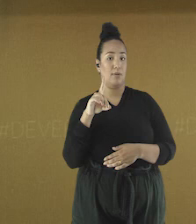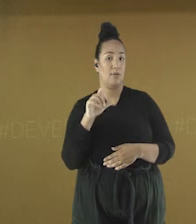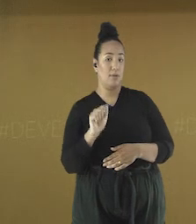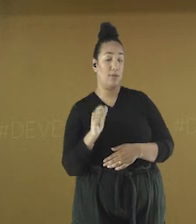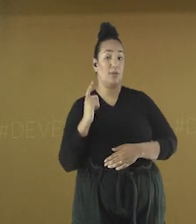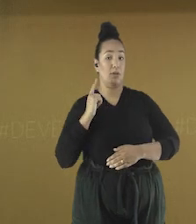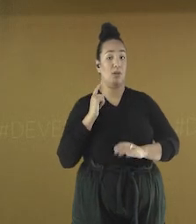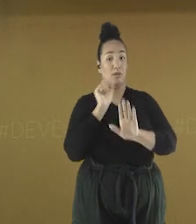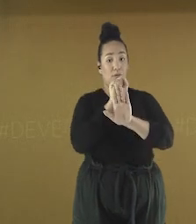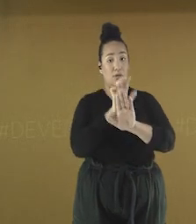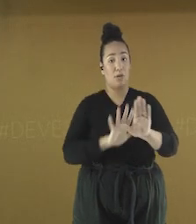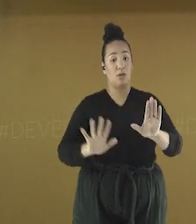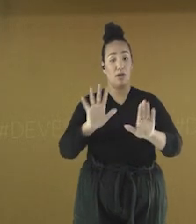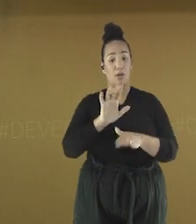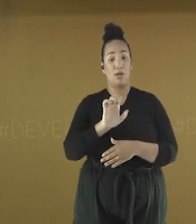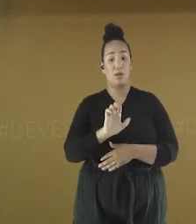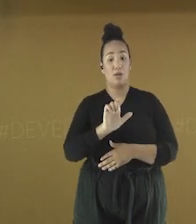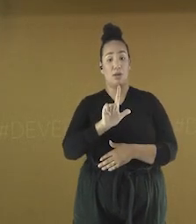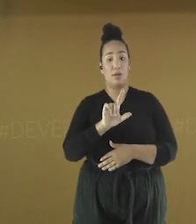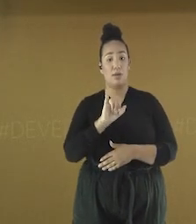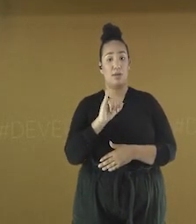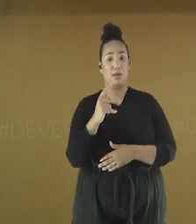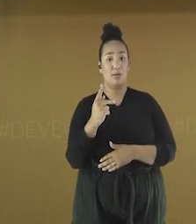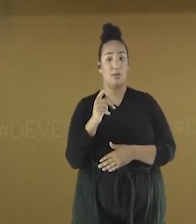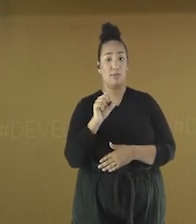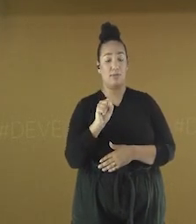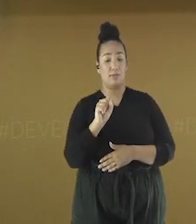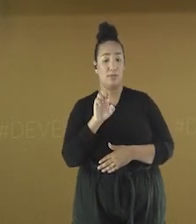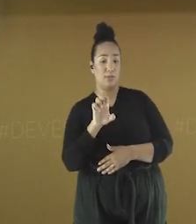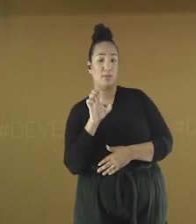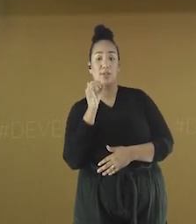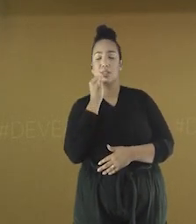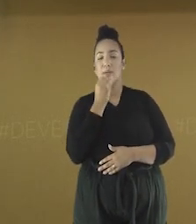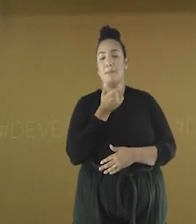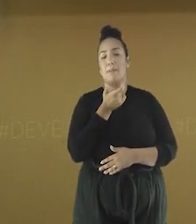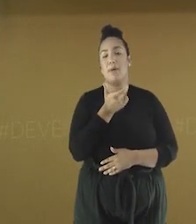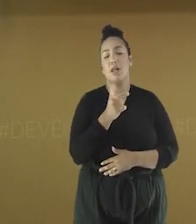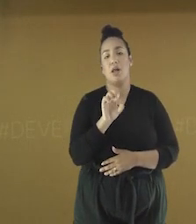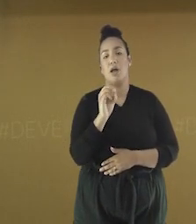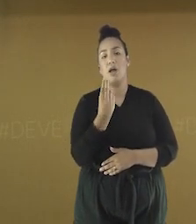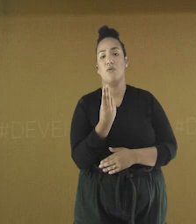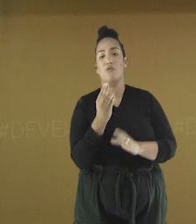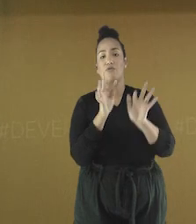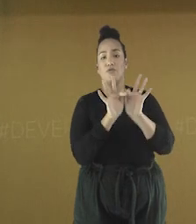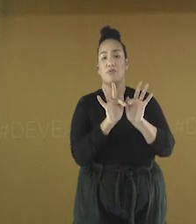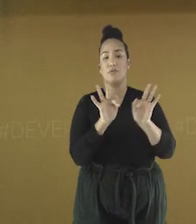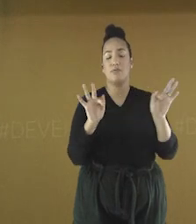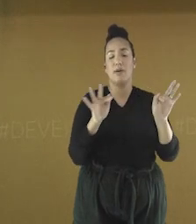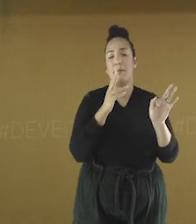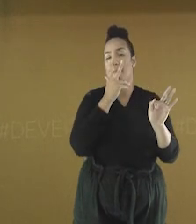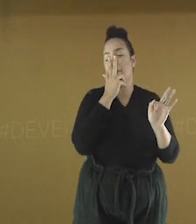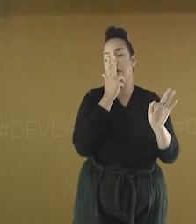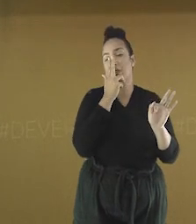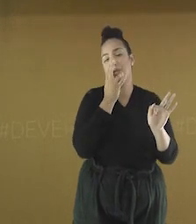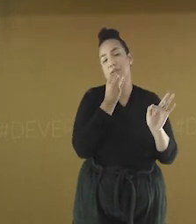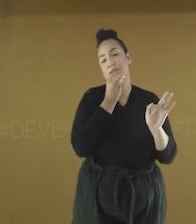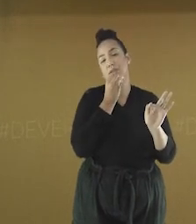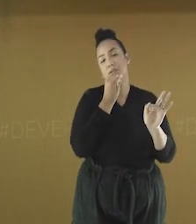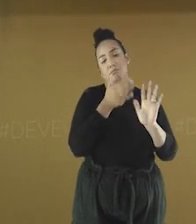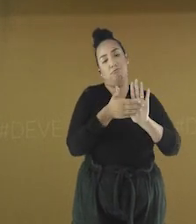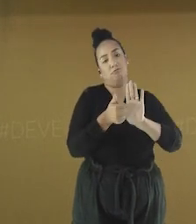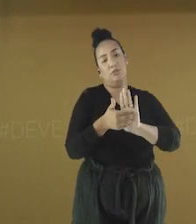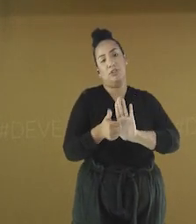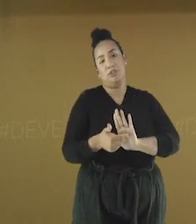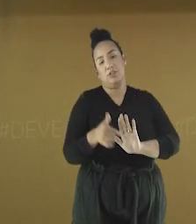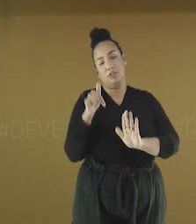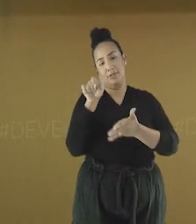uma elipse, que é a omissão de palavras ou frases. Ou seja, certas palavras ou frases elas